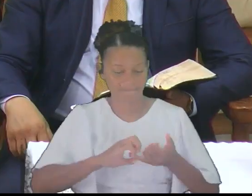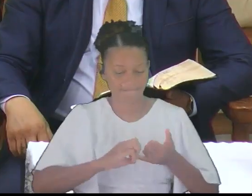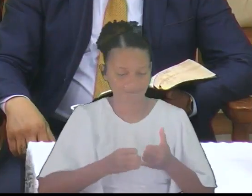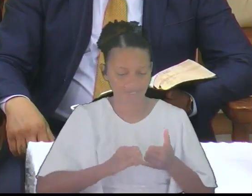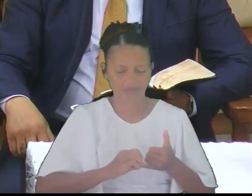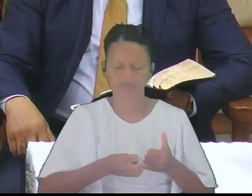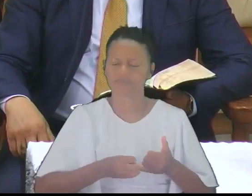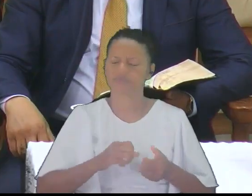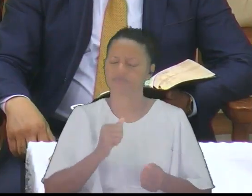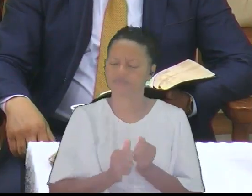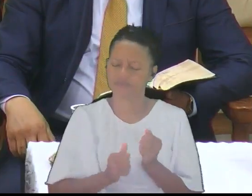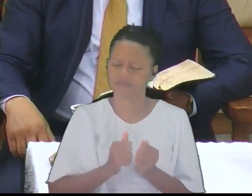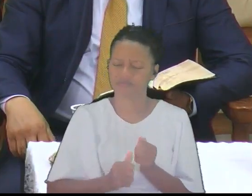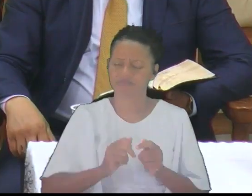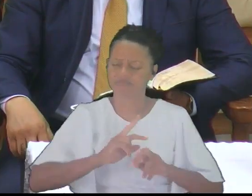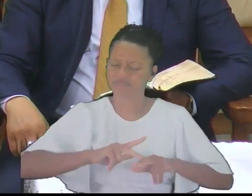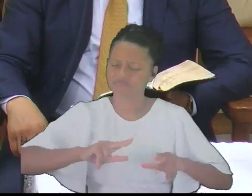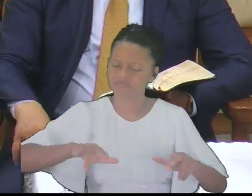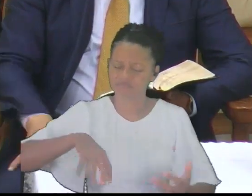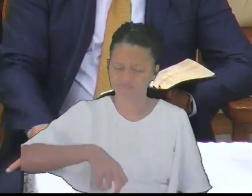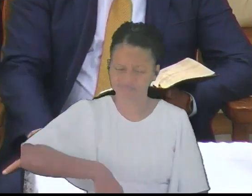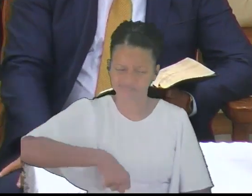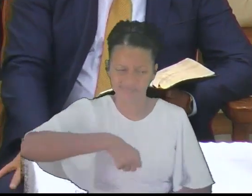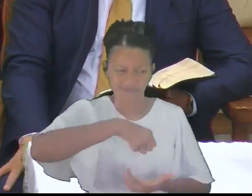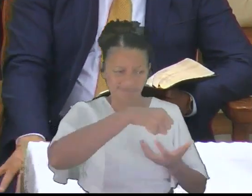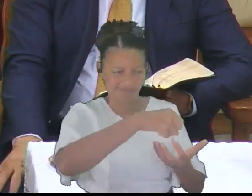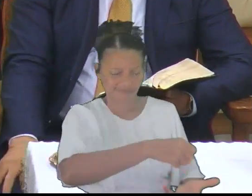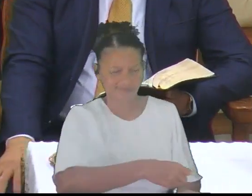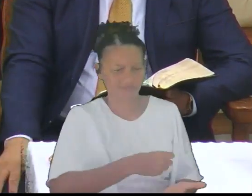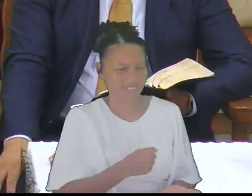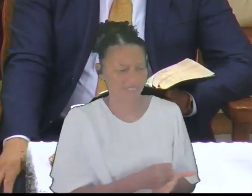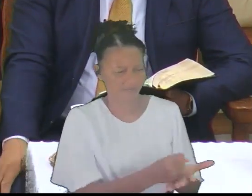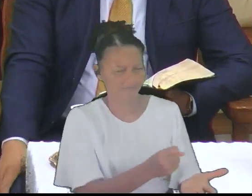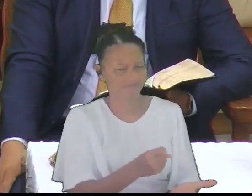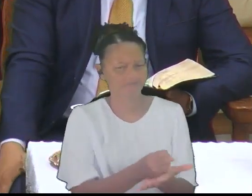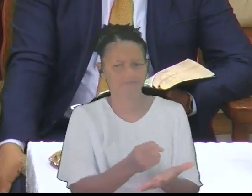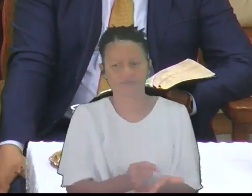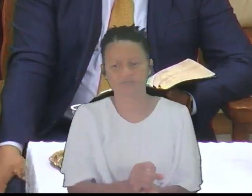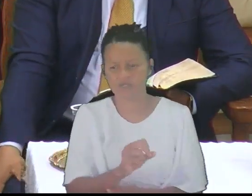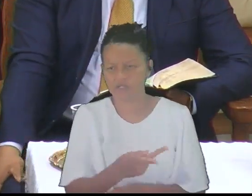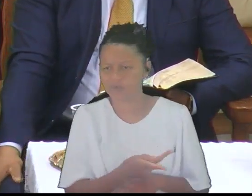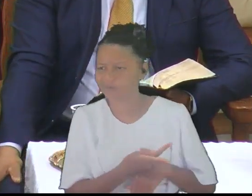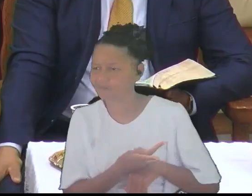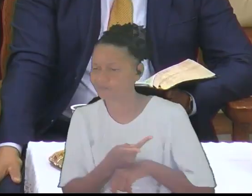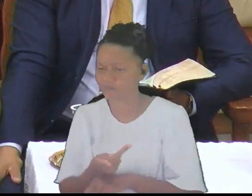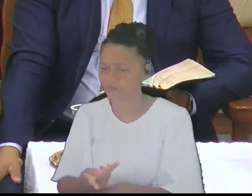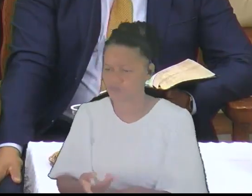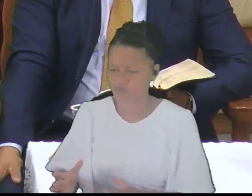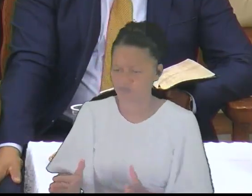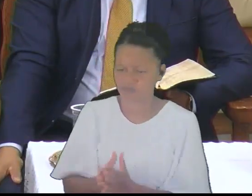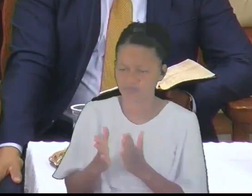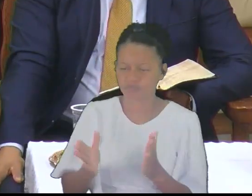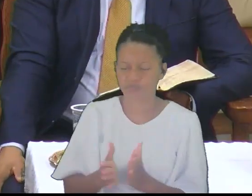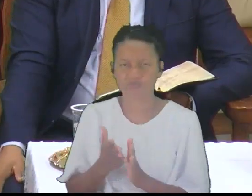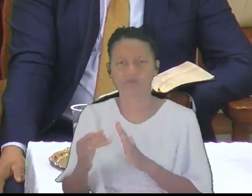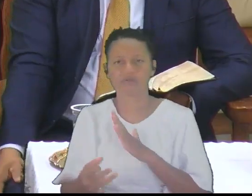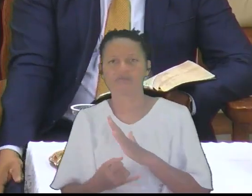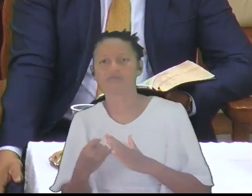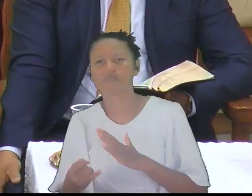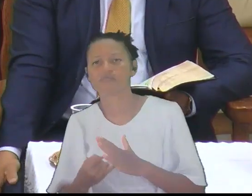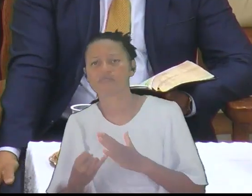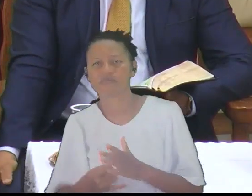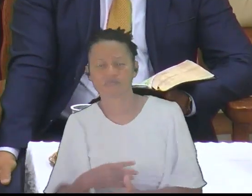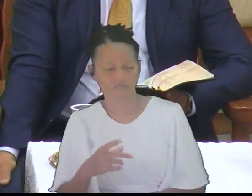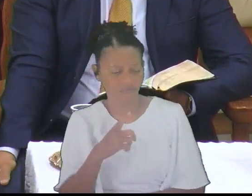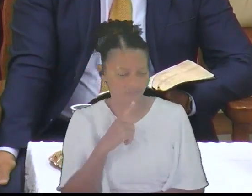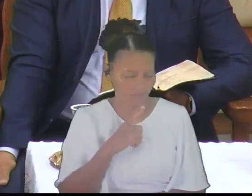natalina, uma cesta básica ou qualquer coisa em benefício de alguém. Ou você procura os pobres de uma instituição. Se você tem um pouquinho